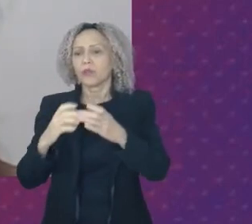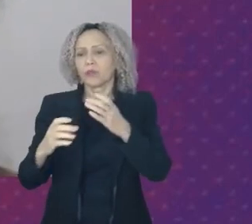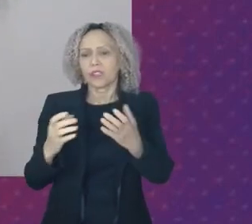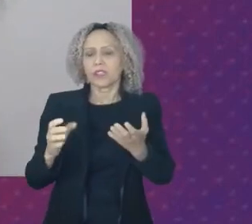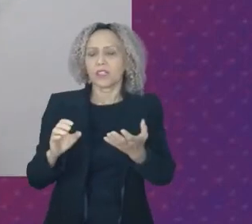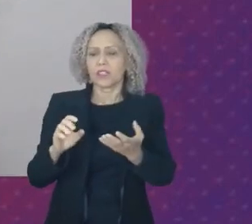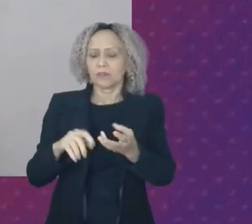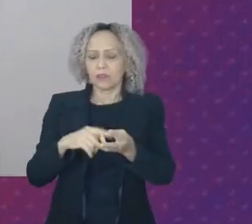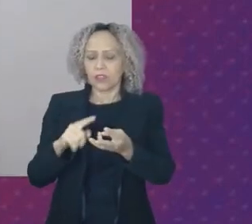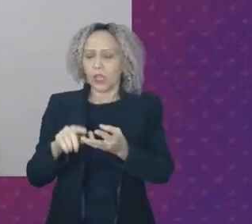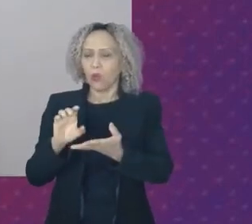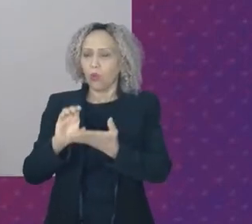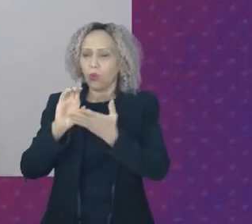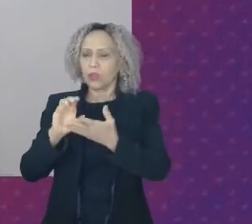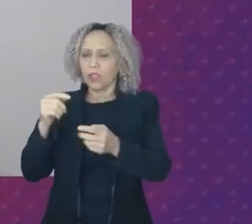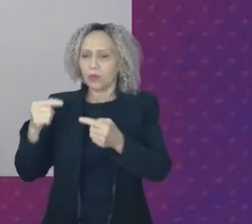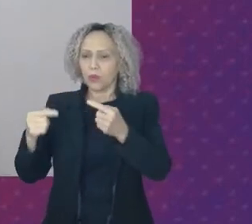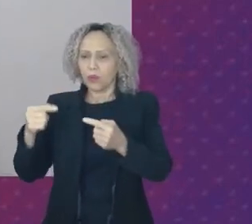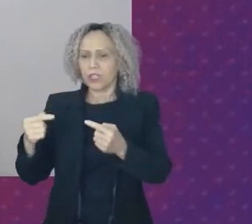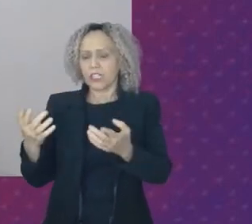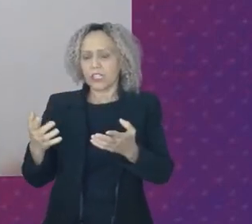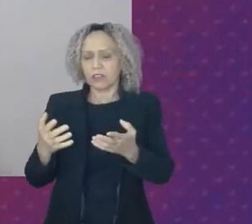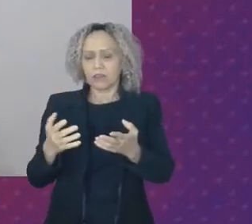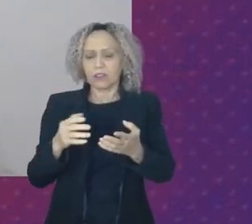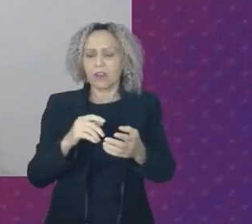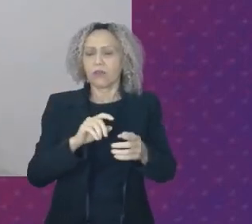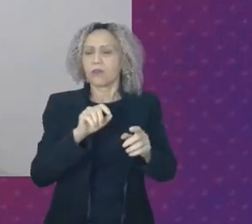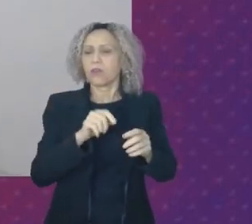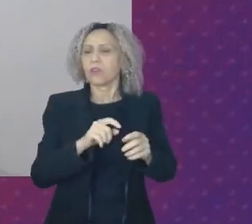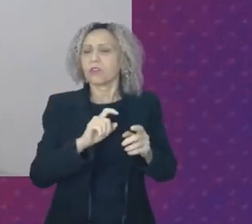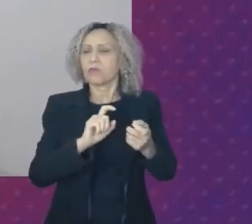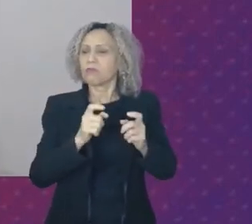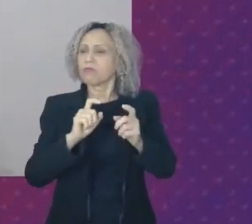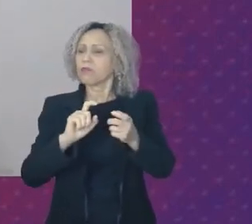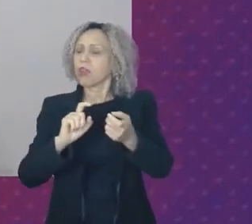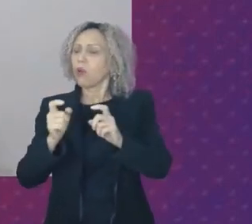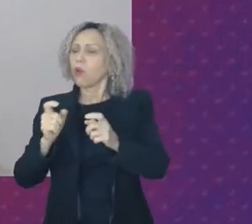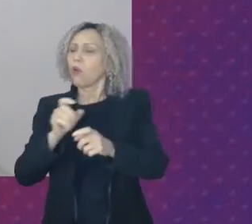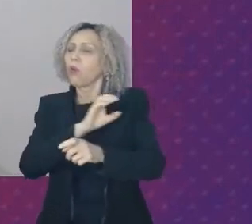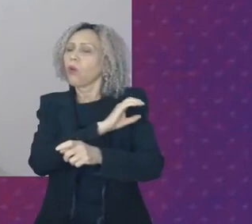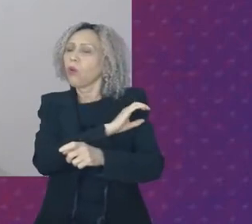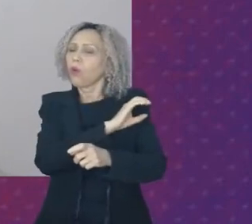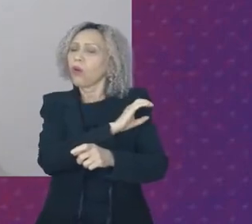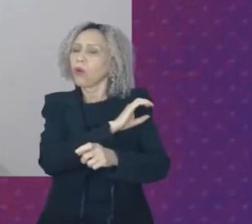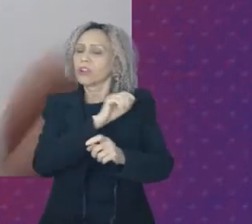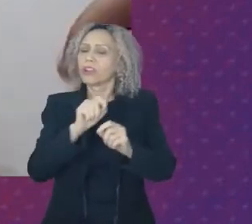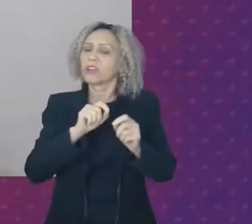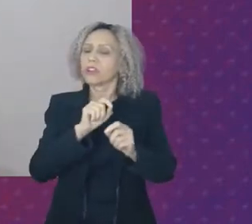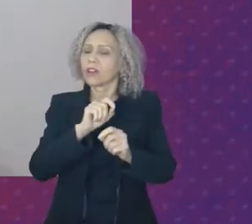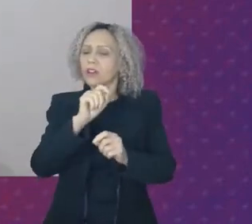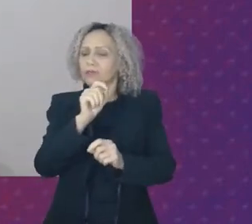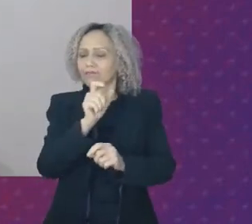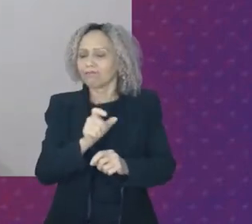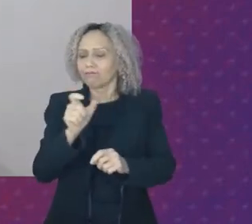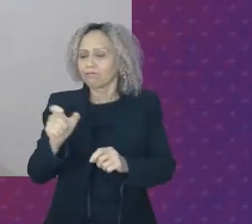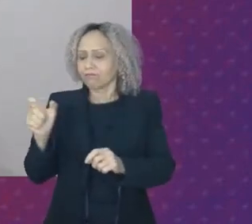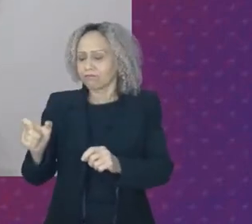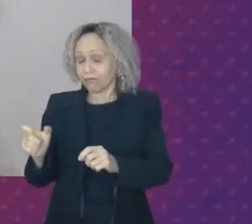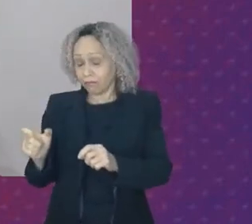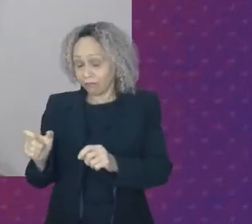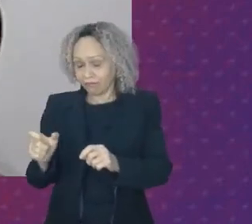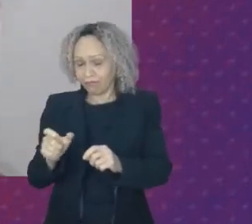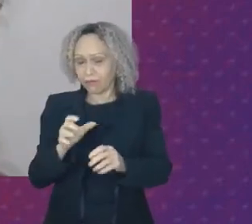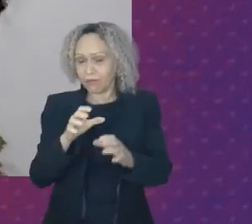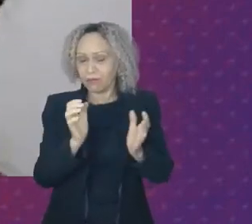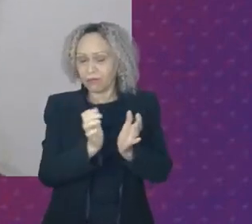é formado por todas essas coordenações que vão trabalhar no processo eleitoral com você, né? A